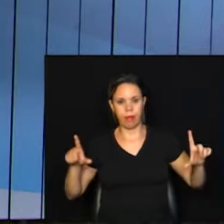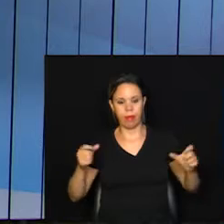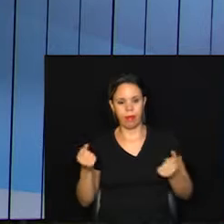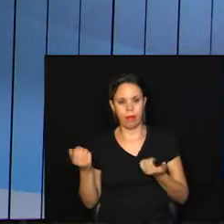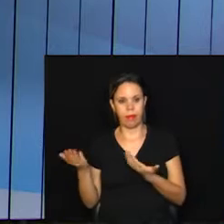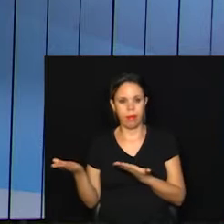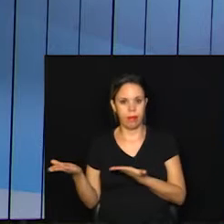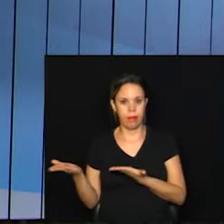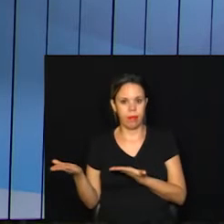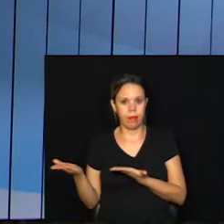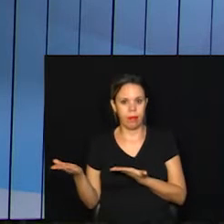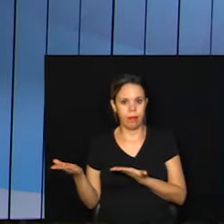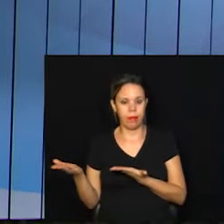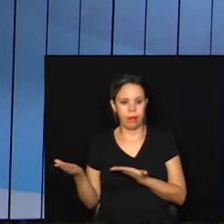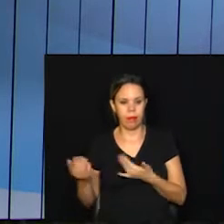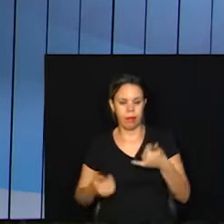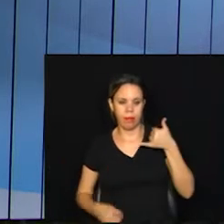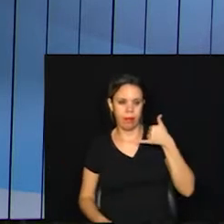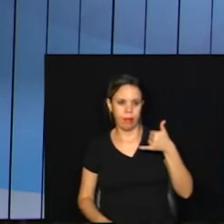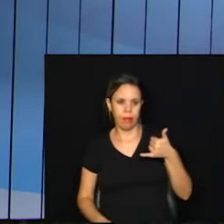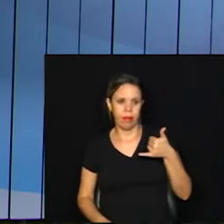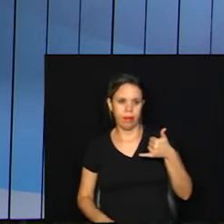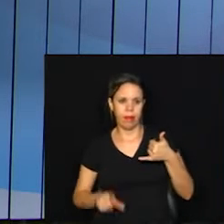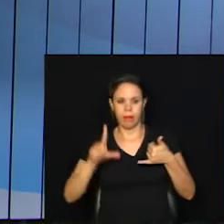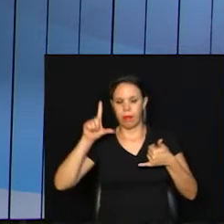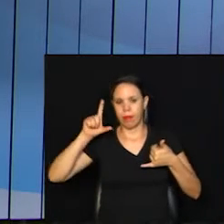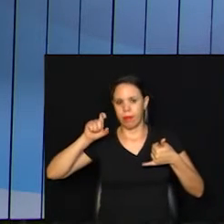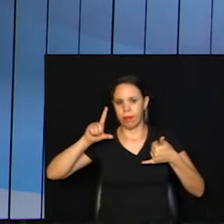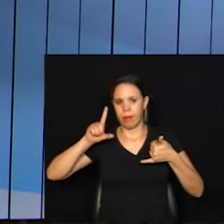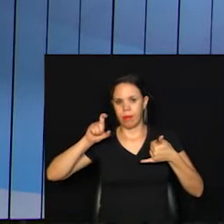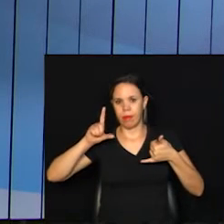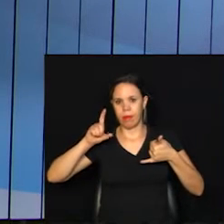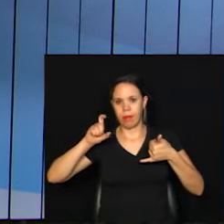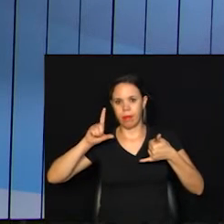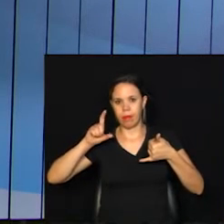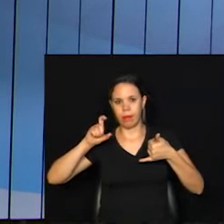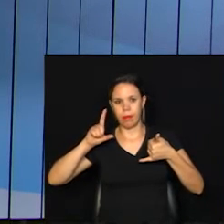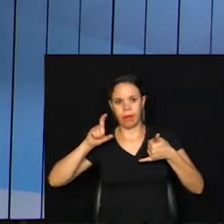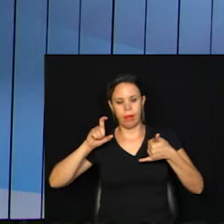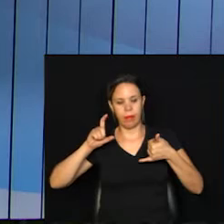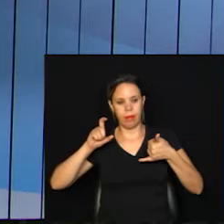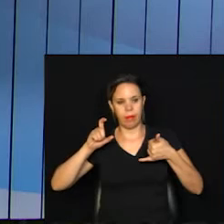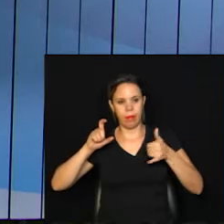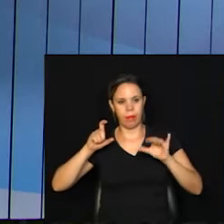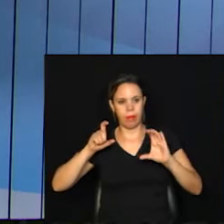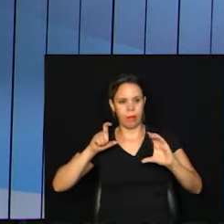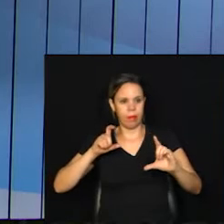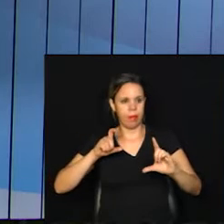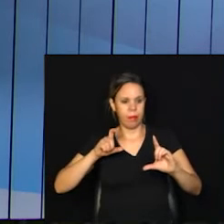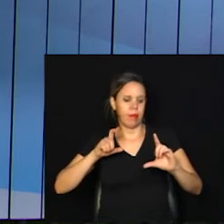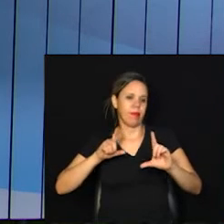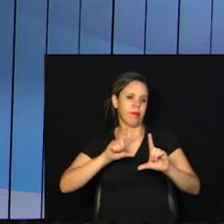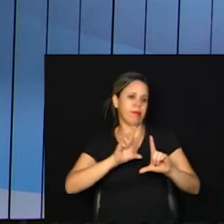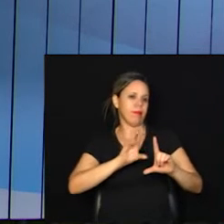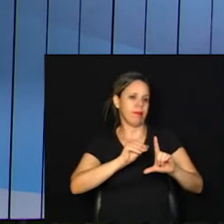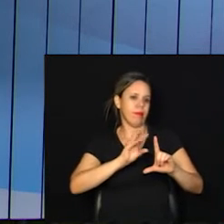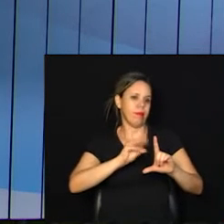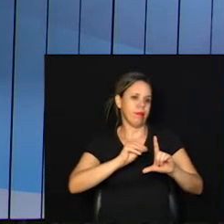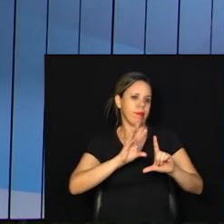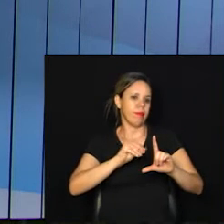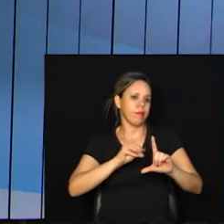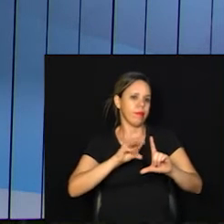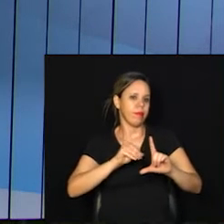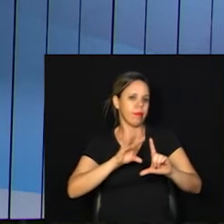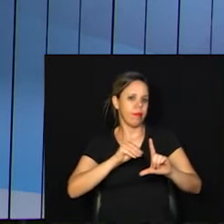Você pega o seu celular, abre a câmera como se você fosse tirar uma foto. E aí você mira aqui para este QR Code e vai aparecer